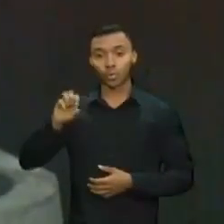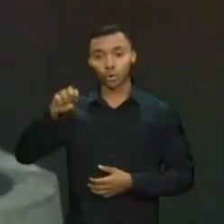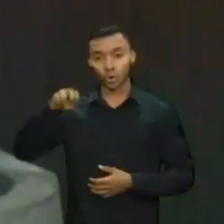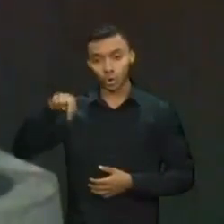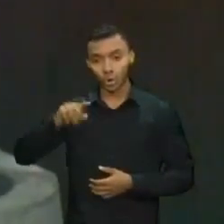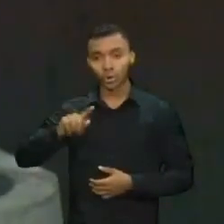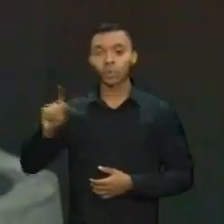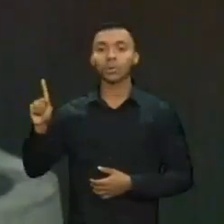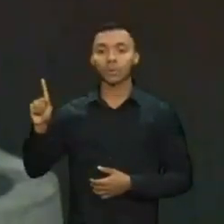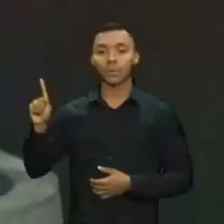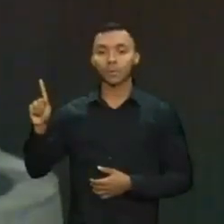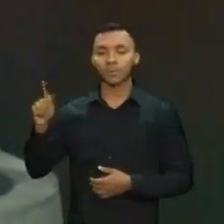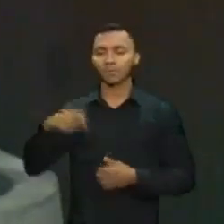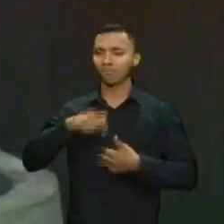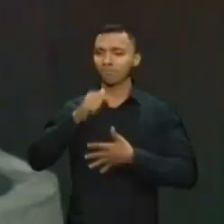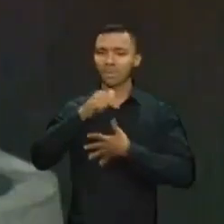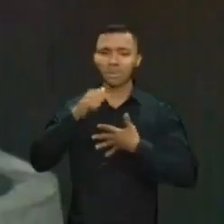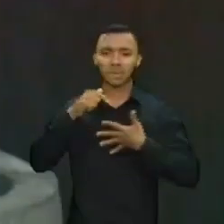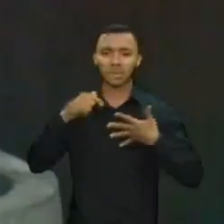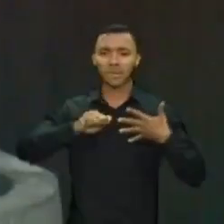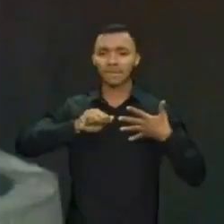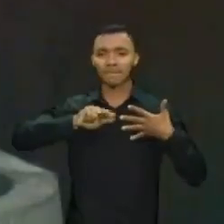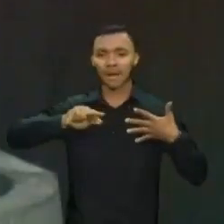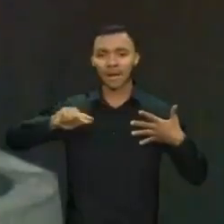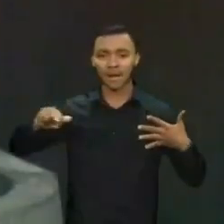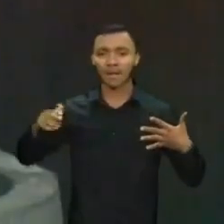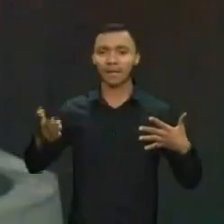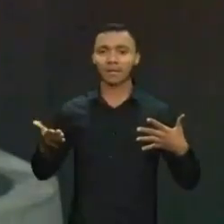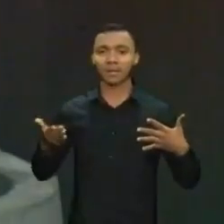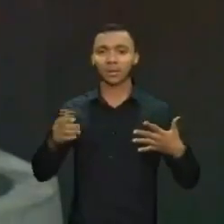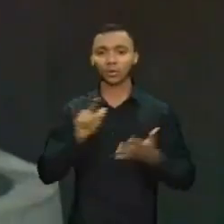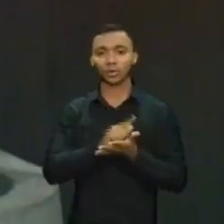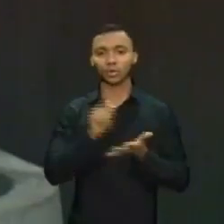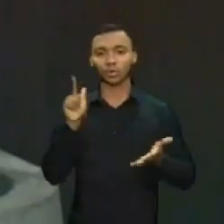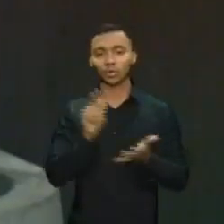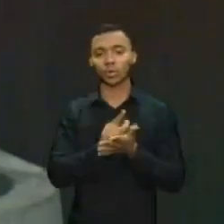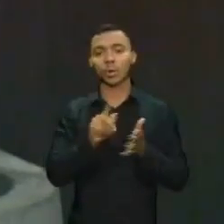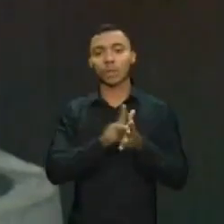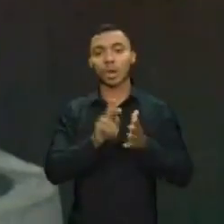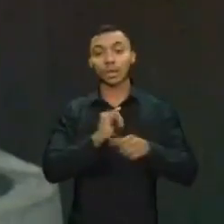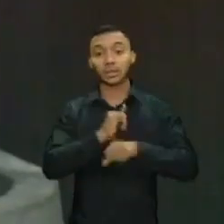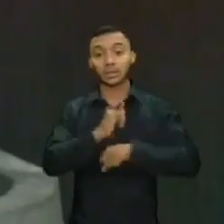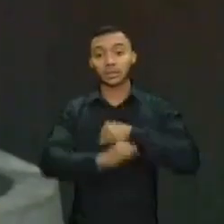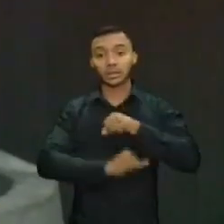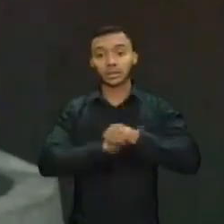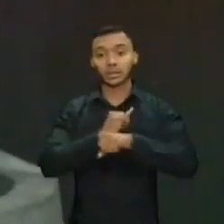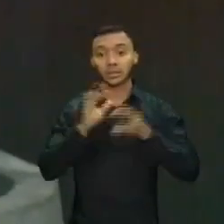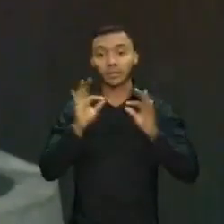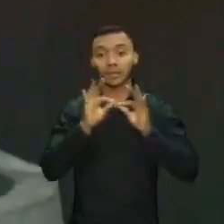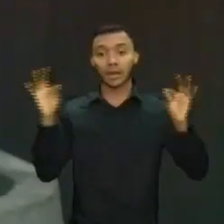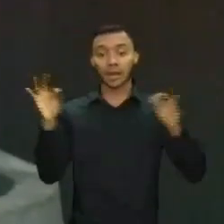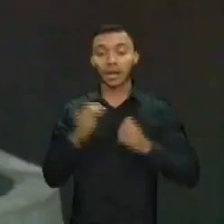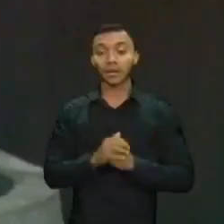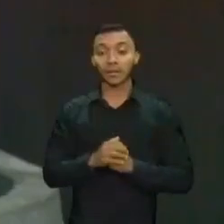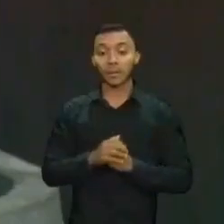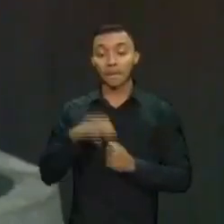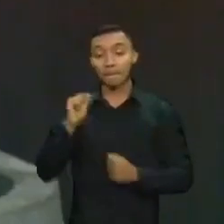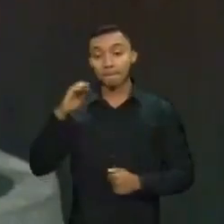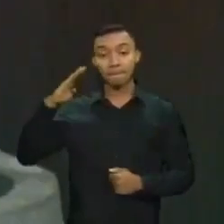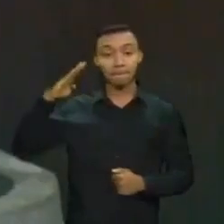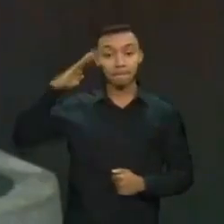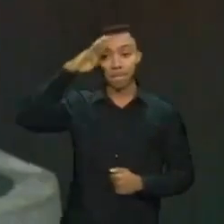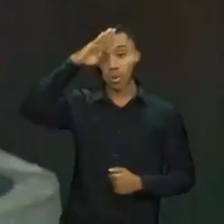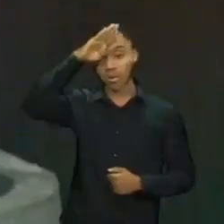País, o Le Monde francês, uma nova história começa. Diz que Bolsonaro quer escrever nova história a partir de